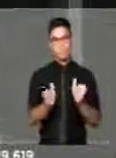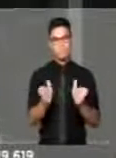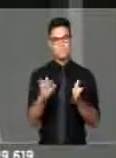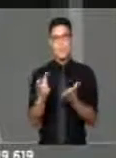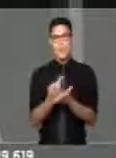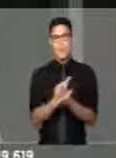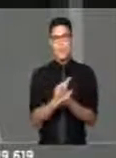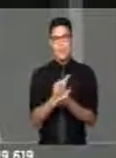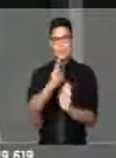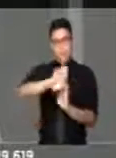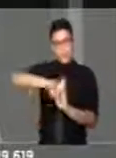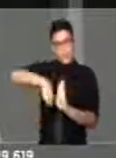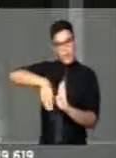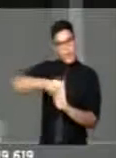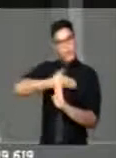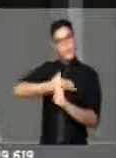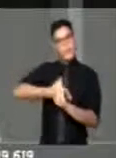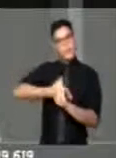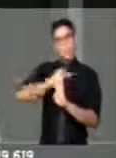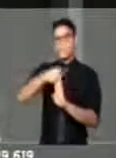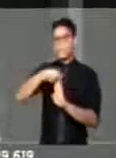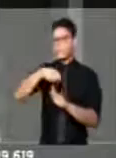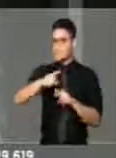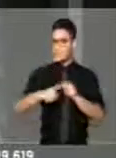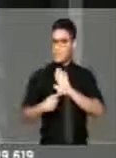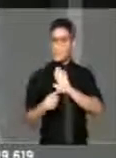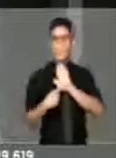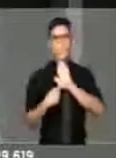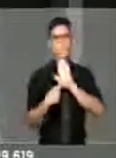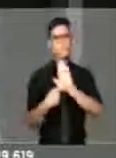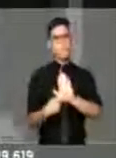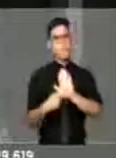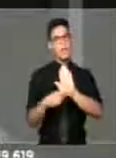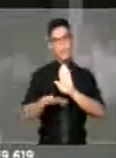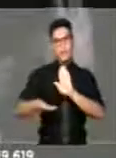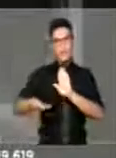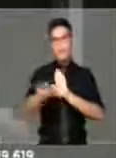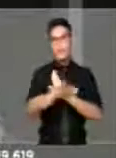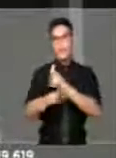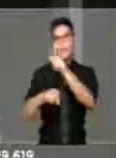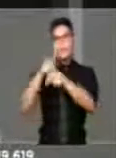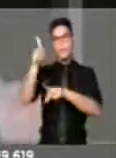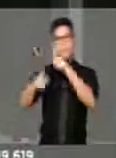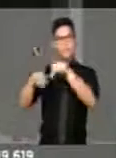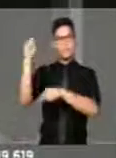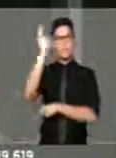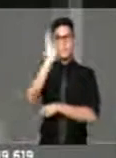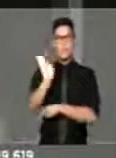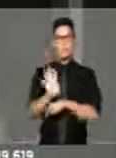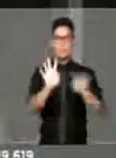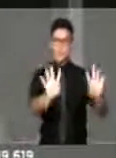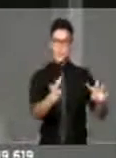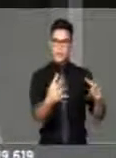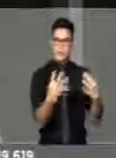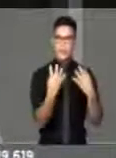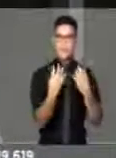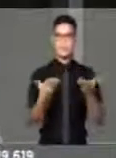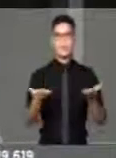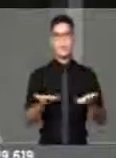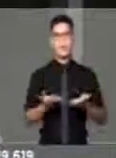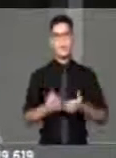bastidores que têm que ser revelados para o conjunto da população brasileira que nos assiste.